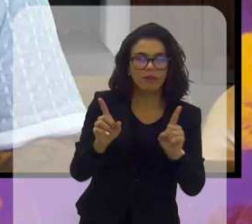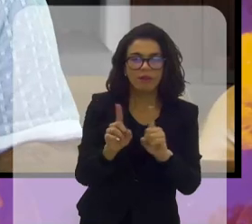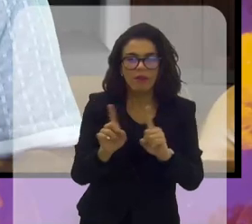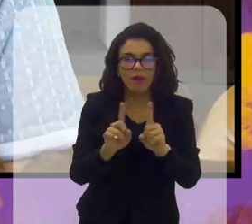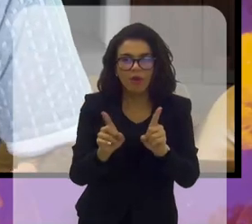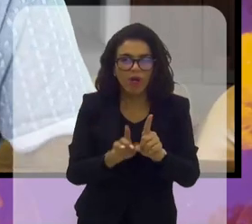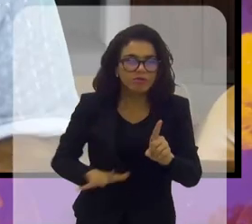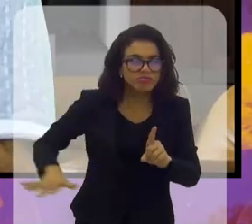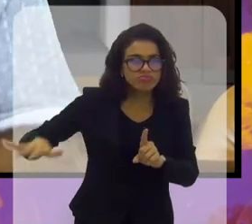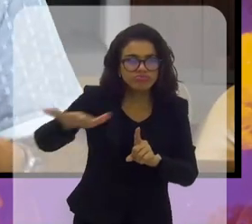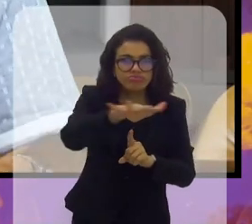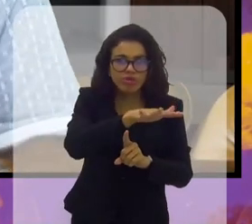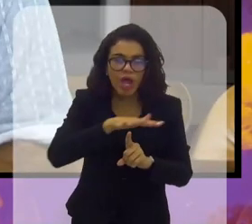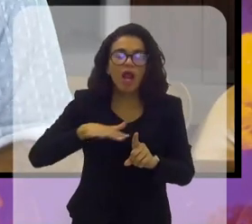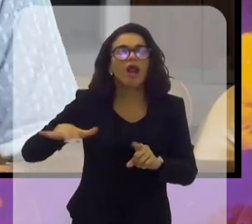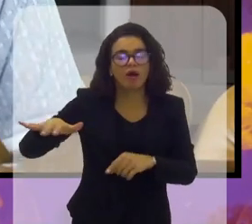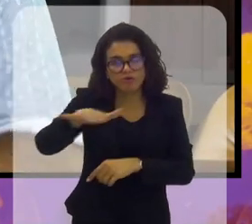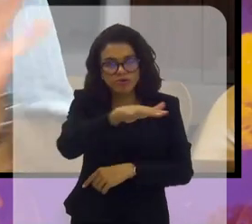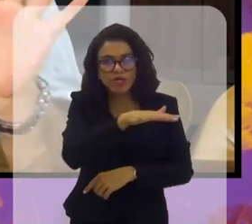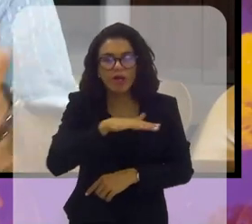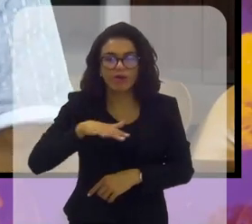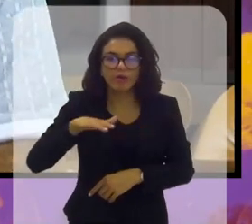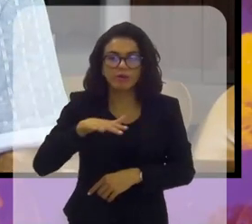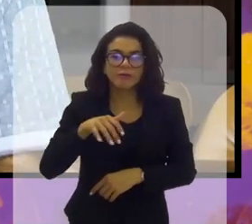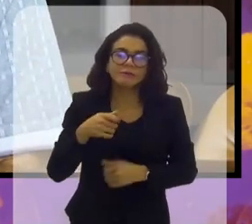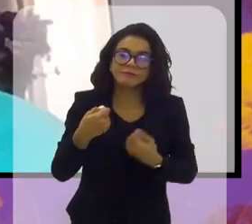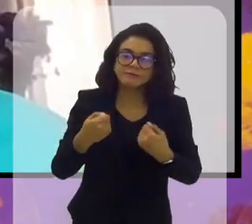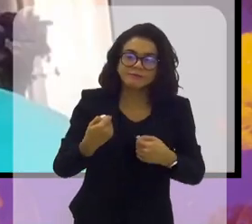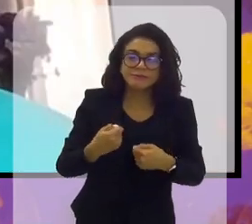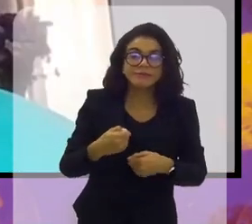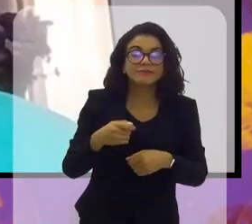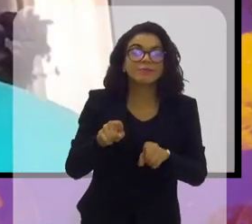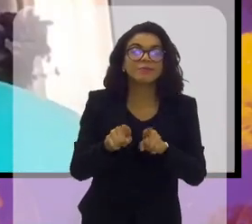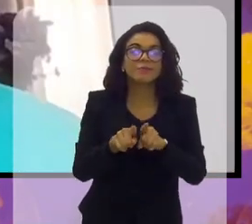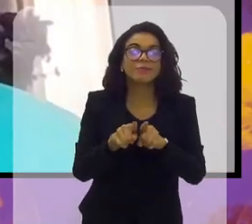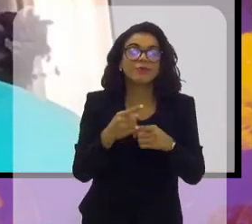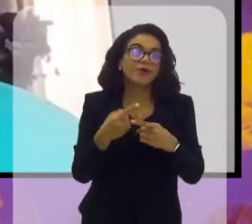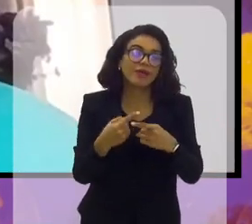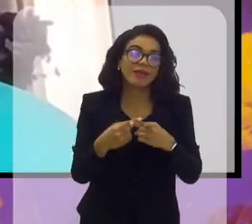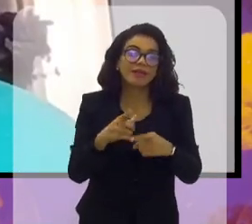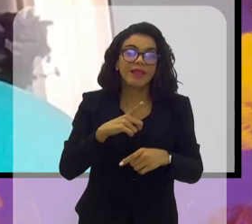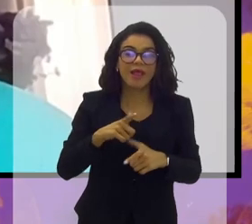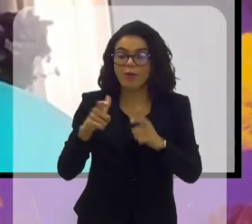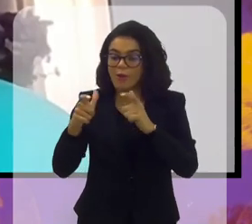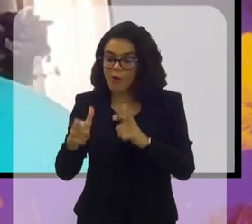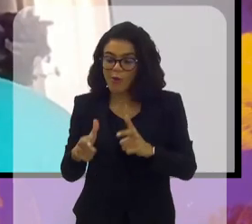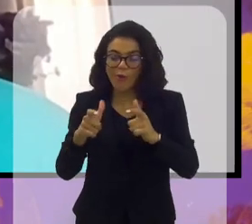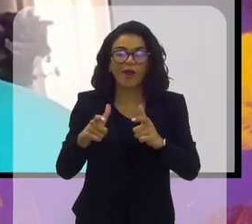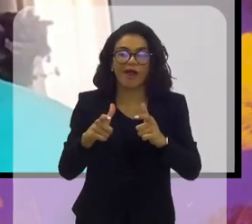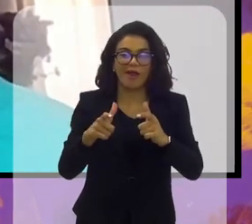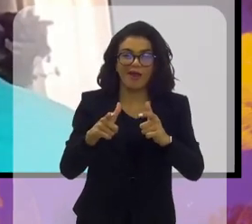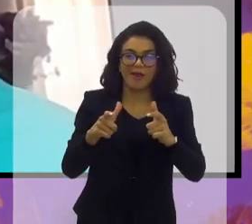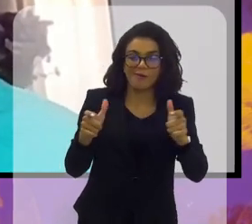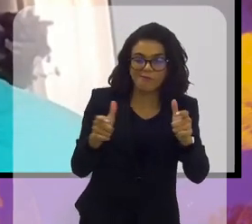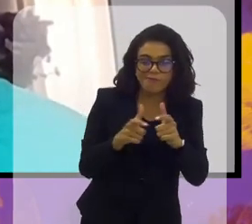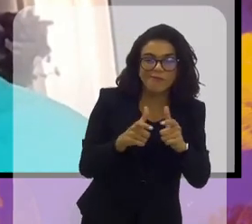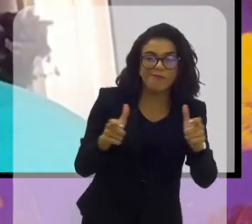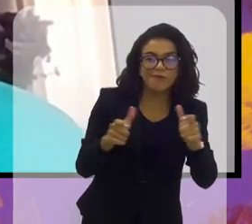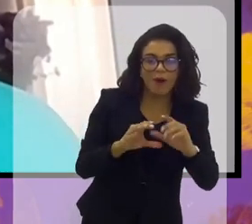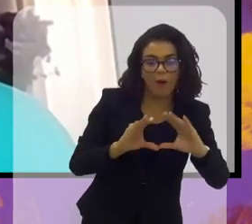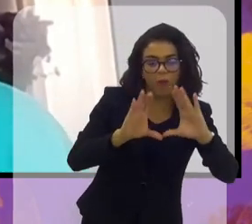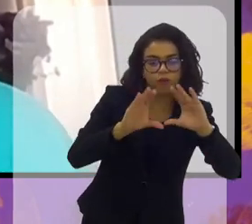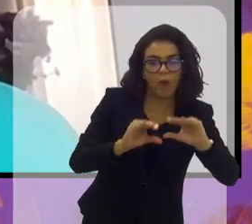mundo diz ali é tão ruim que Não, não, não. o É goleiro geral. vai. Aí é geral. Não, é geral, Ah, é geral. perfeito. Tem que ser geral, porque senão você tem áreas com